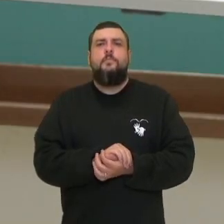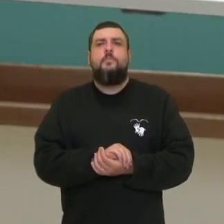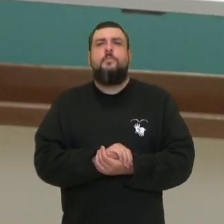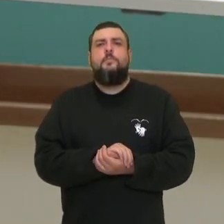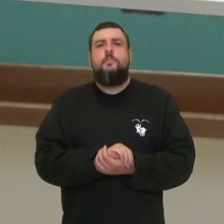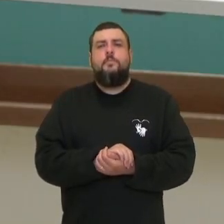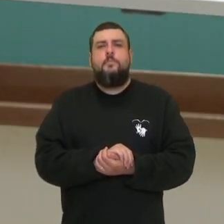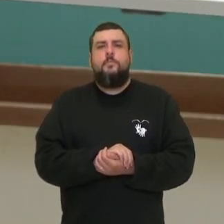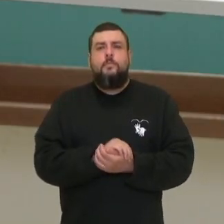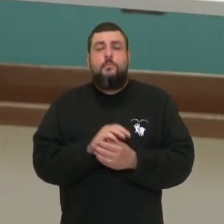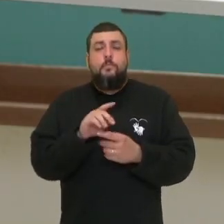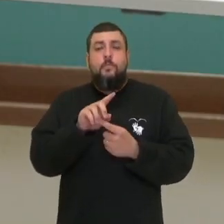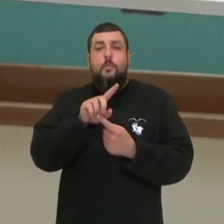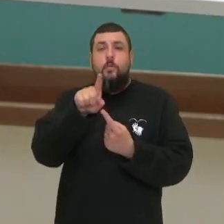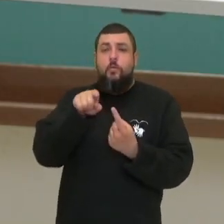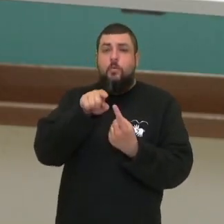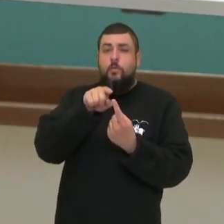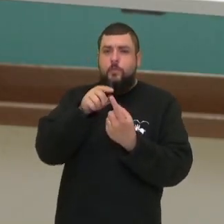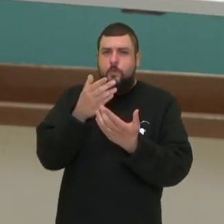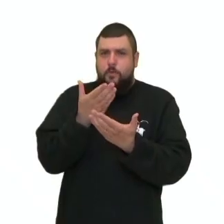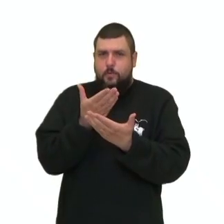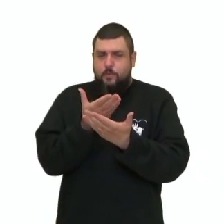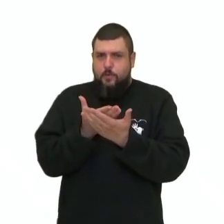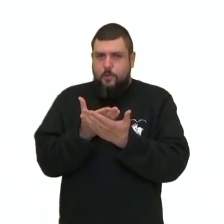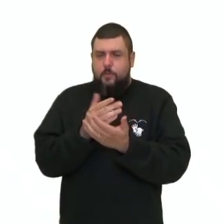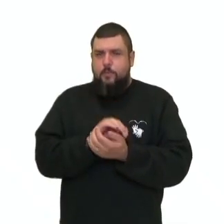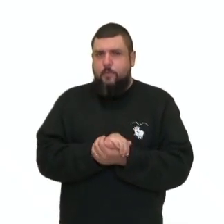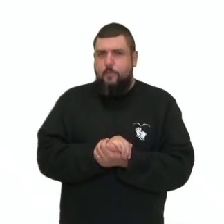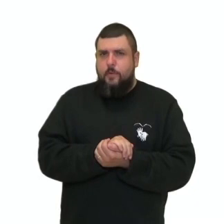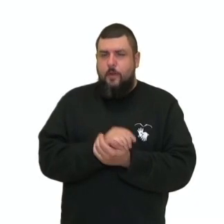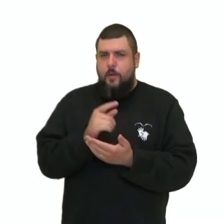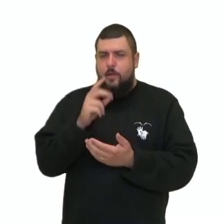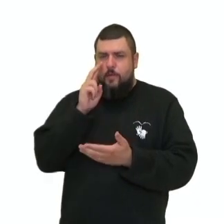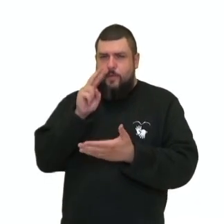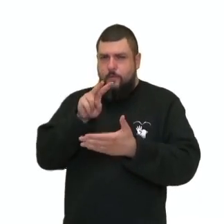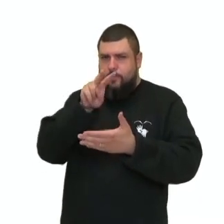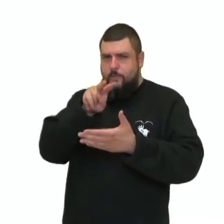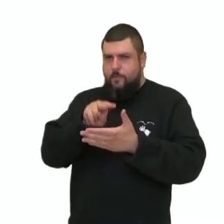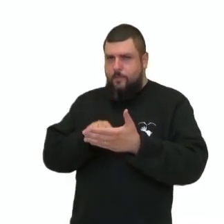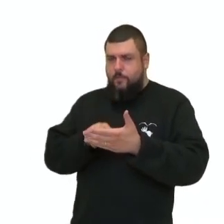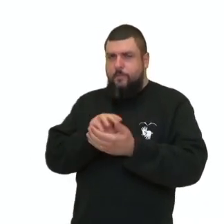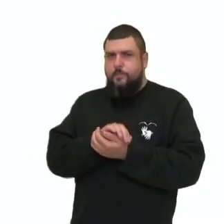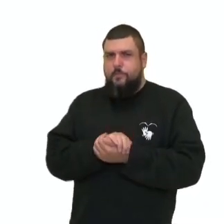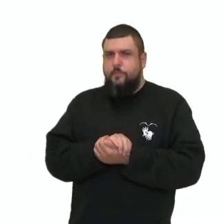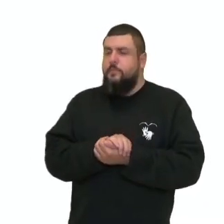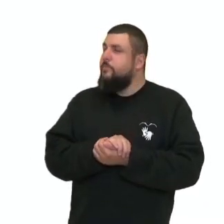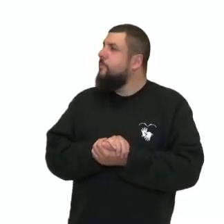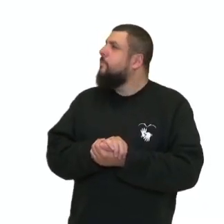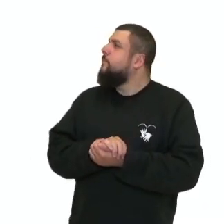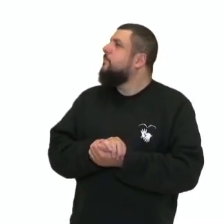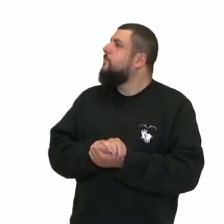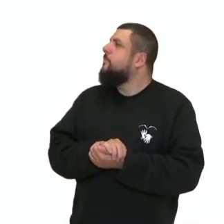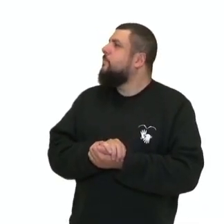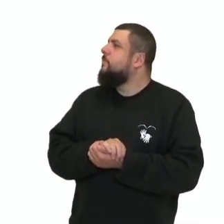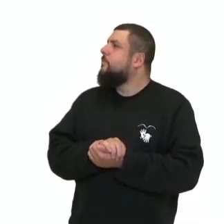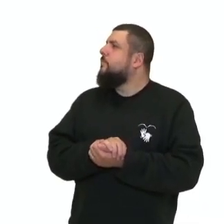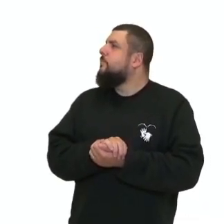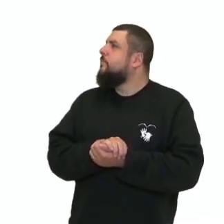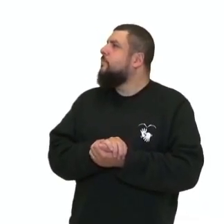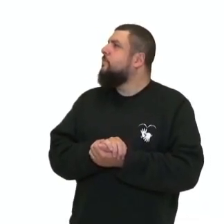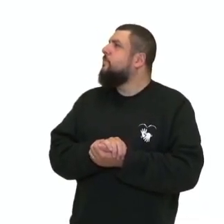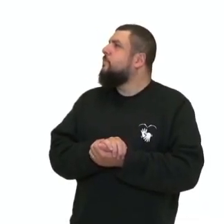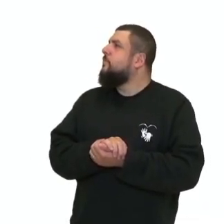Então, quais são os objetivos da nossa aula? Os objetivos são relembrar o que é uma sequência, conhecer